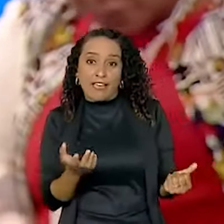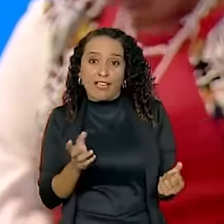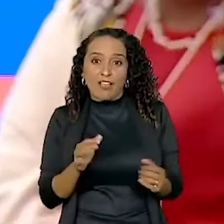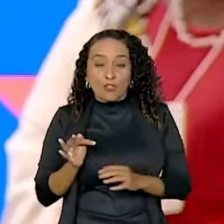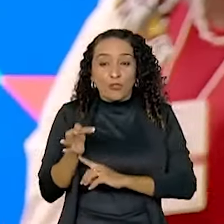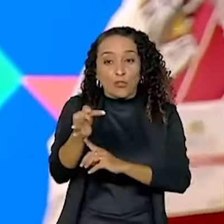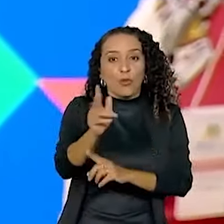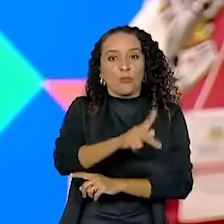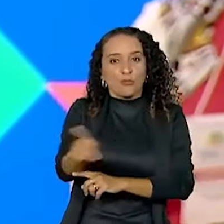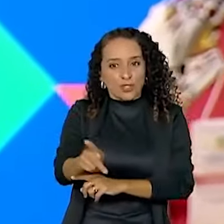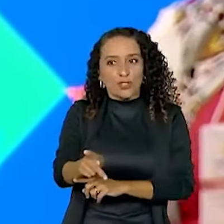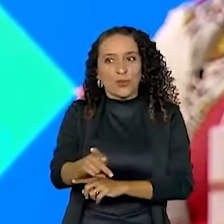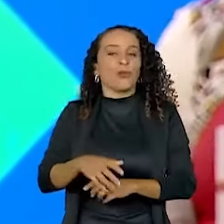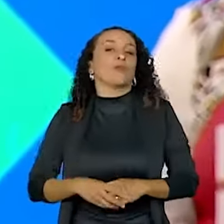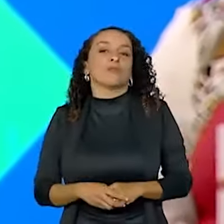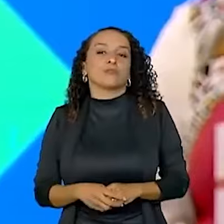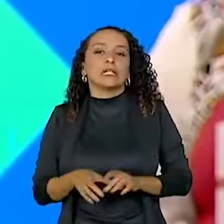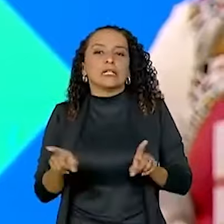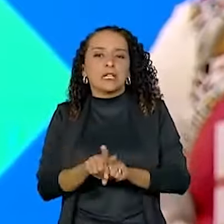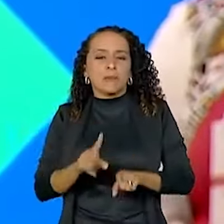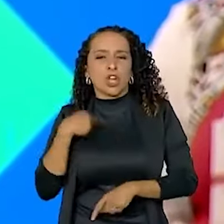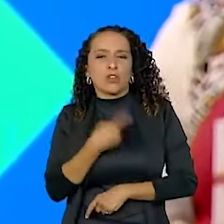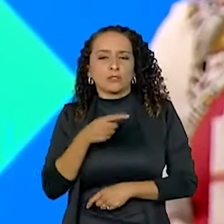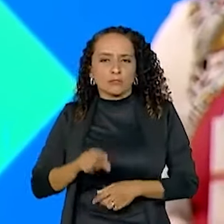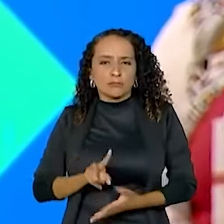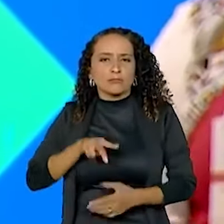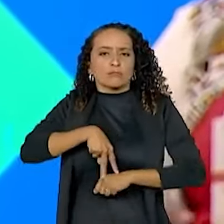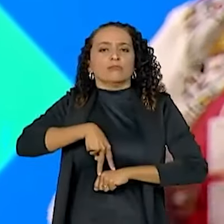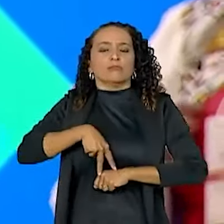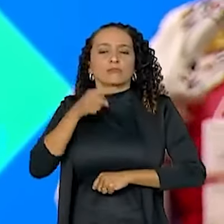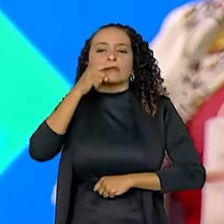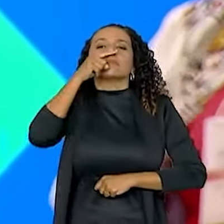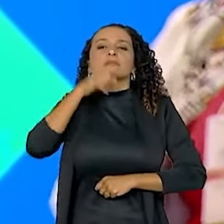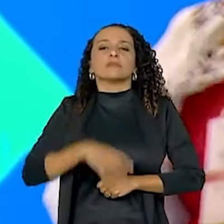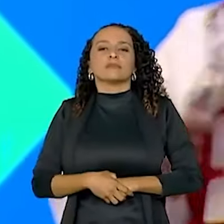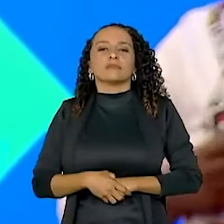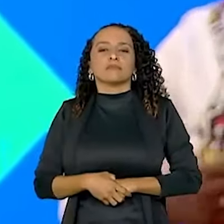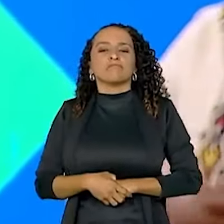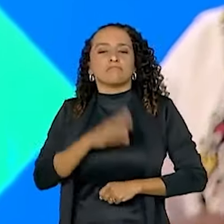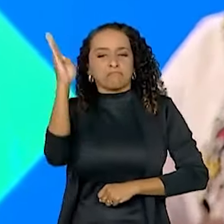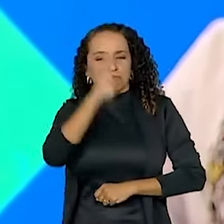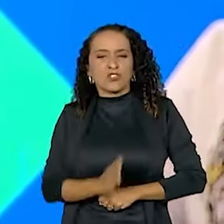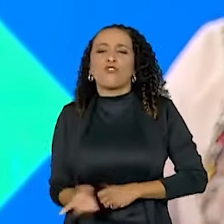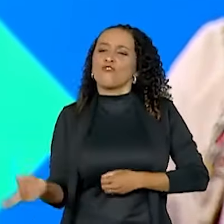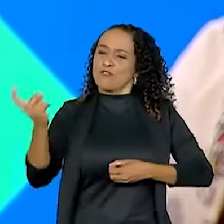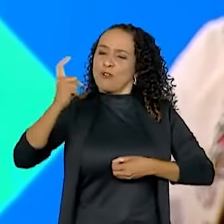professora e que a gente ande de cabeça erguida. Graças a Deus, esse